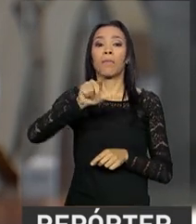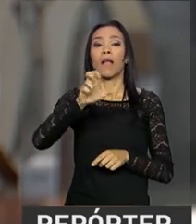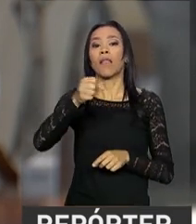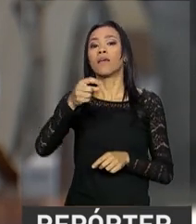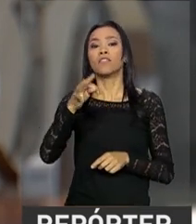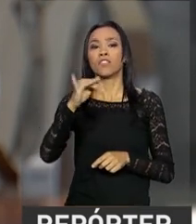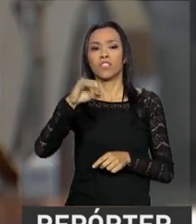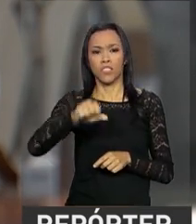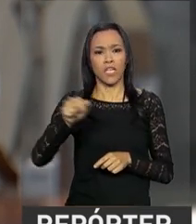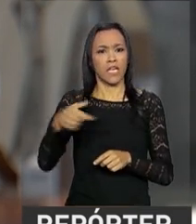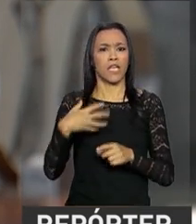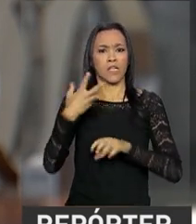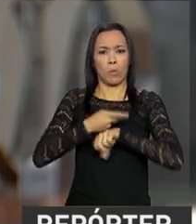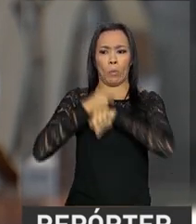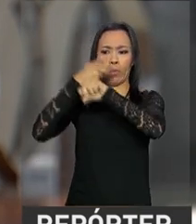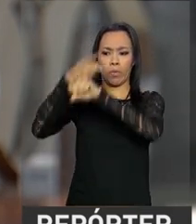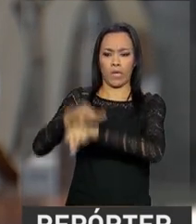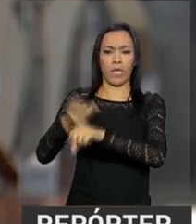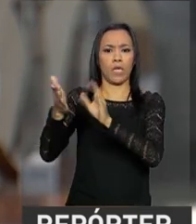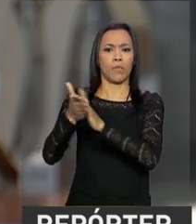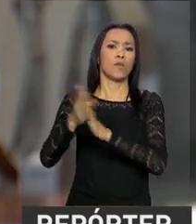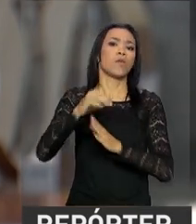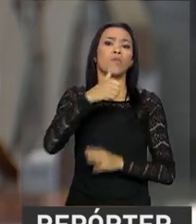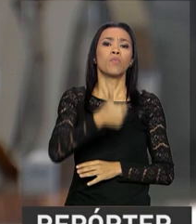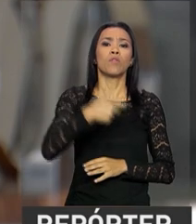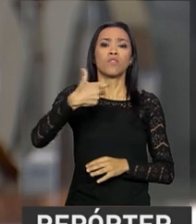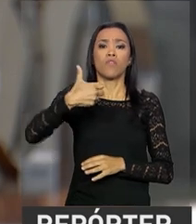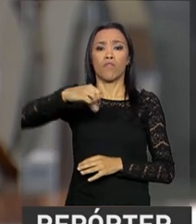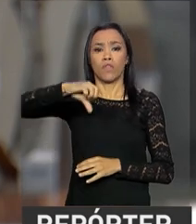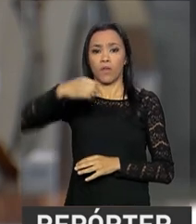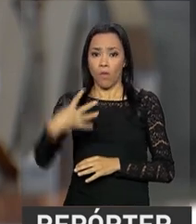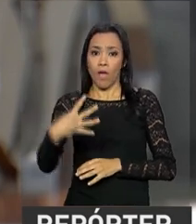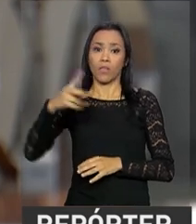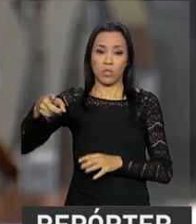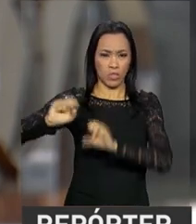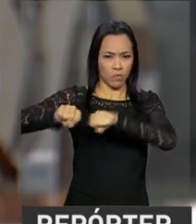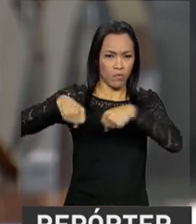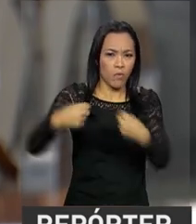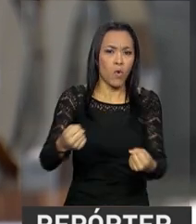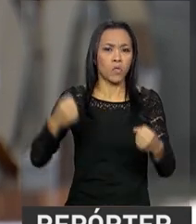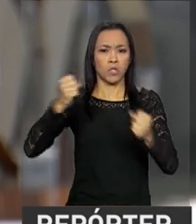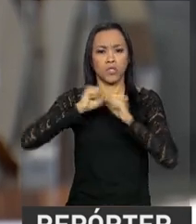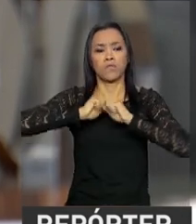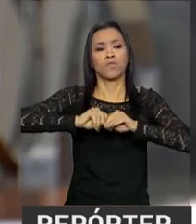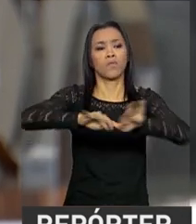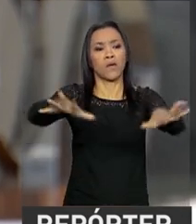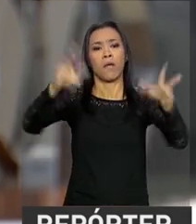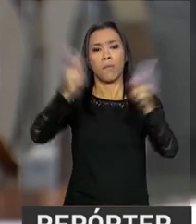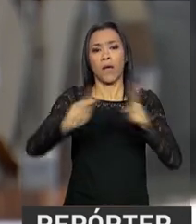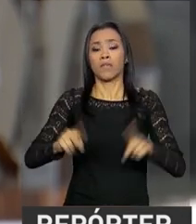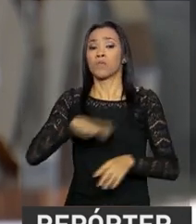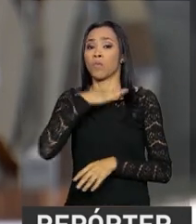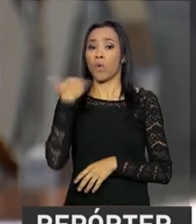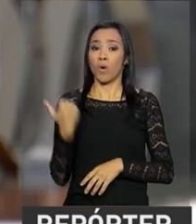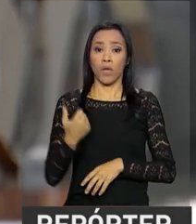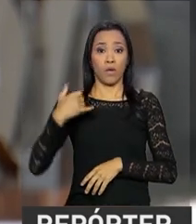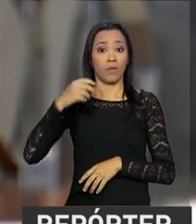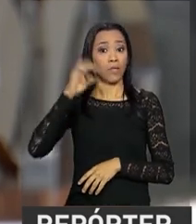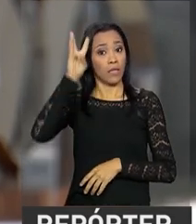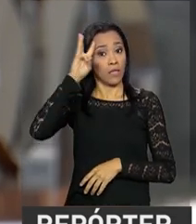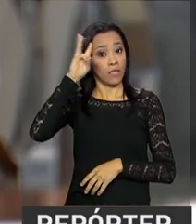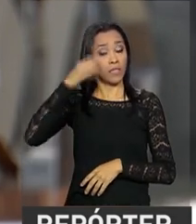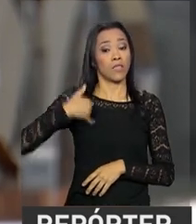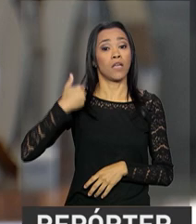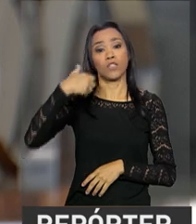Nobel da Paz em 1994 por seus esforços para promover a paz no Oriente Médio. Ele morreu na terça-feira, aos 93